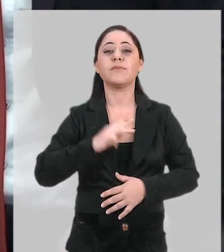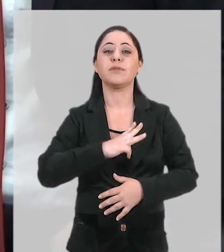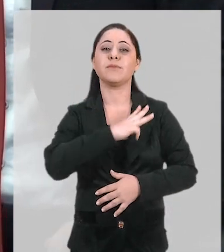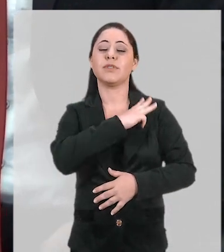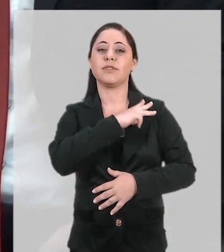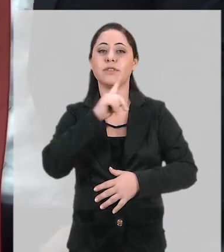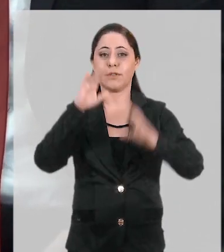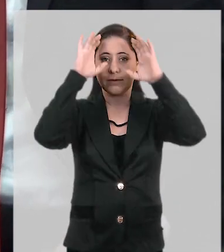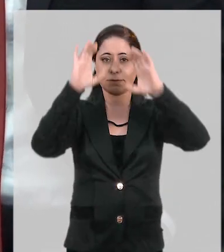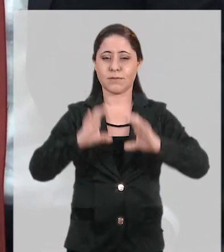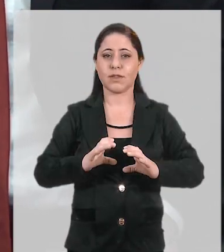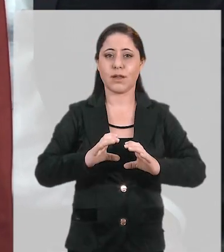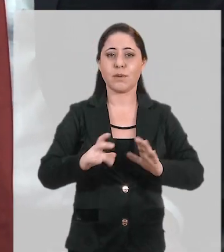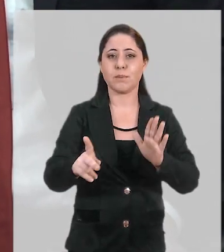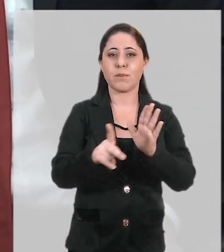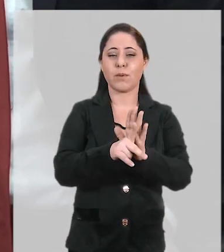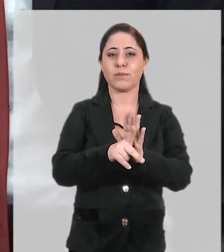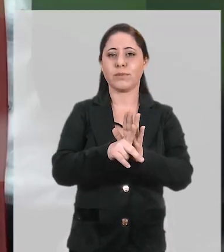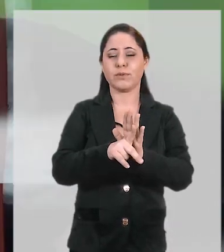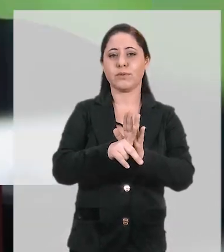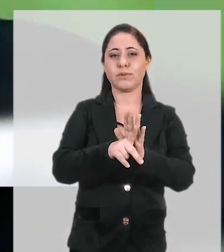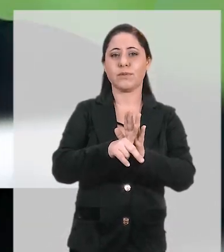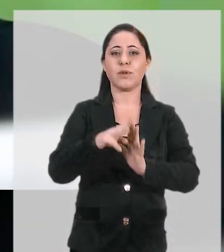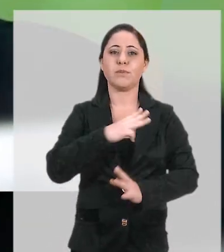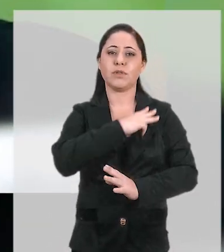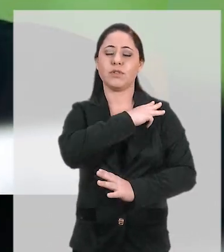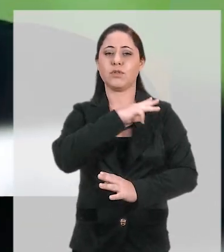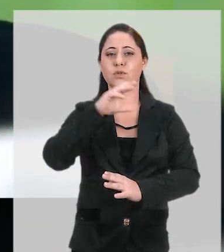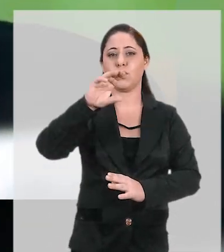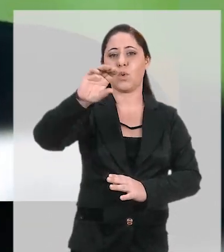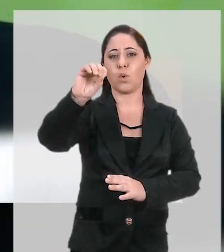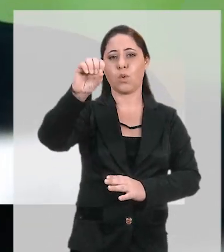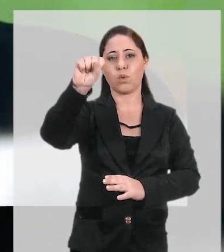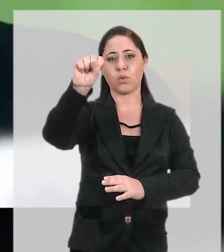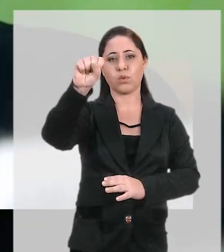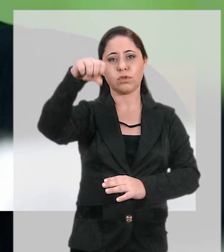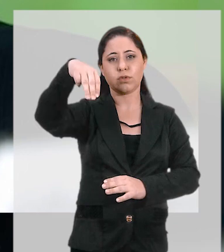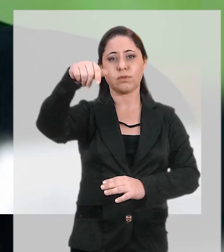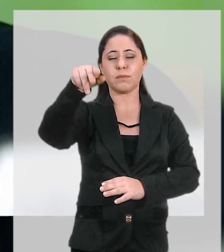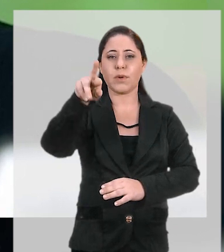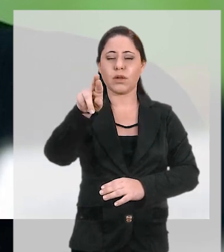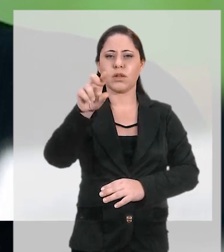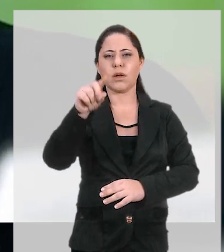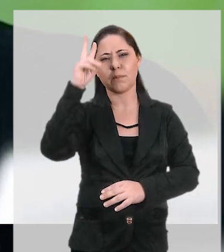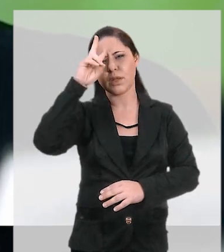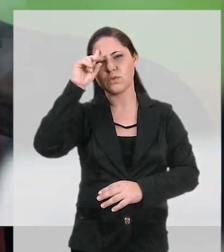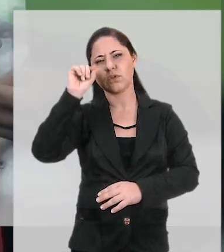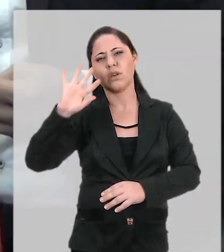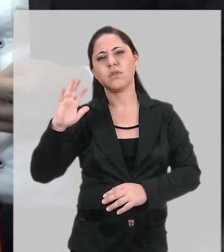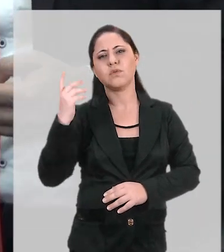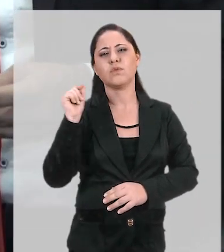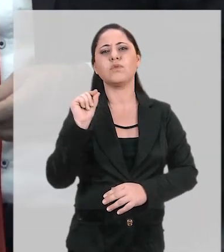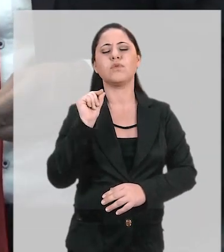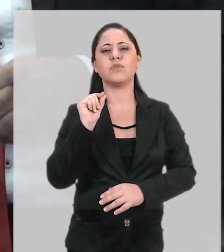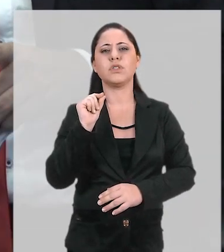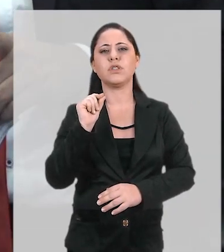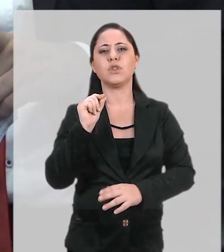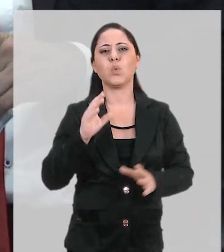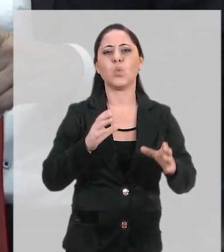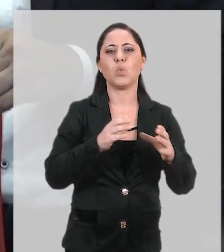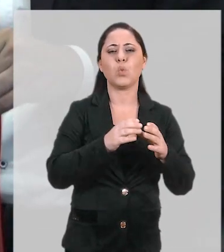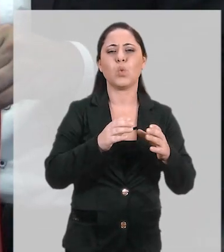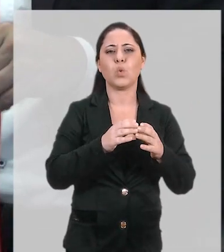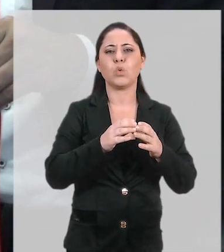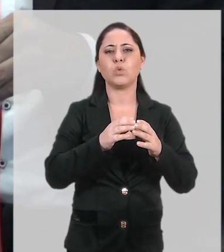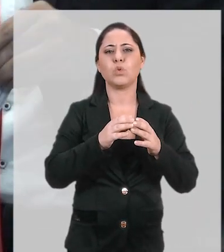Cidadania, a pasta do ministro Osmar Terra. Pois é, queria que o senhor lembrasse o que aconteceu nessa audiência e o que